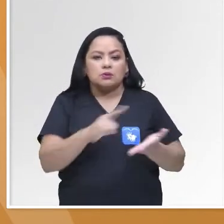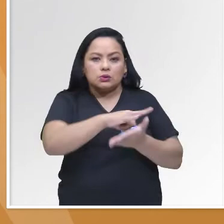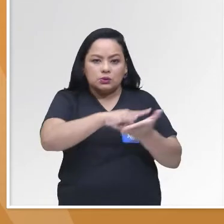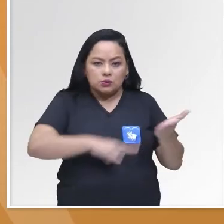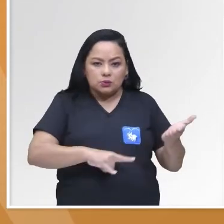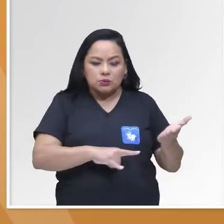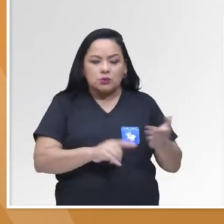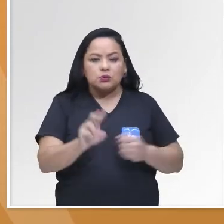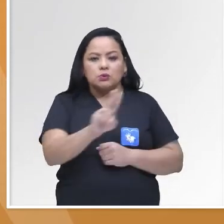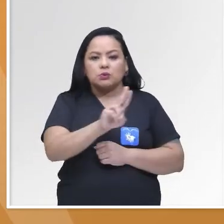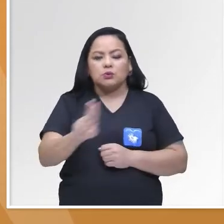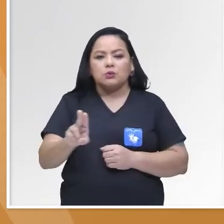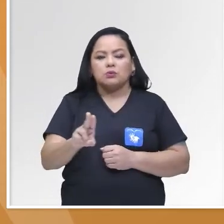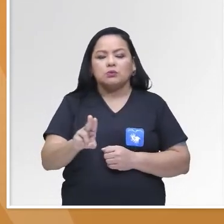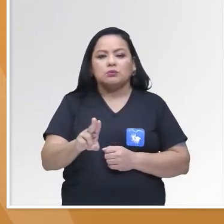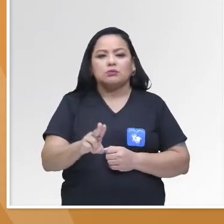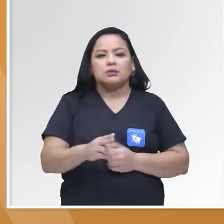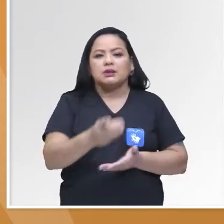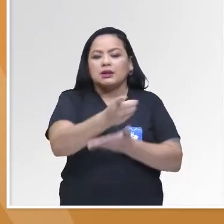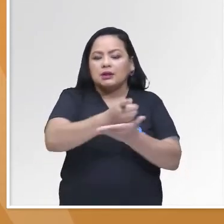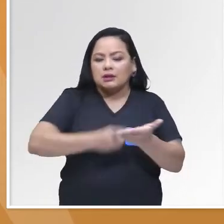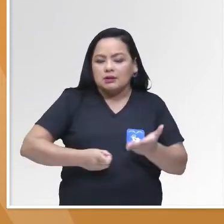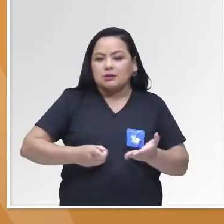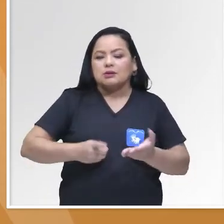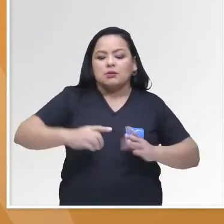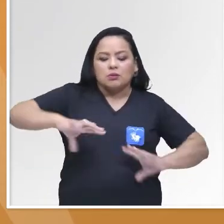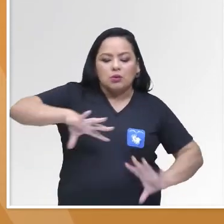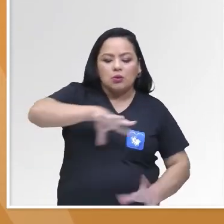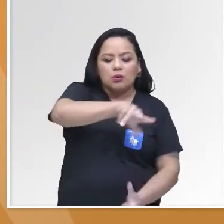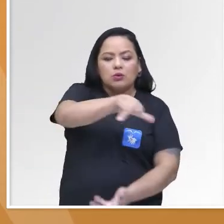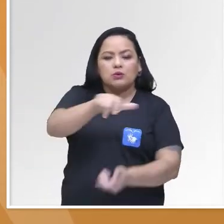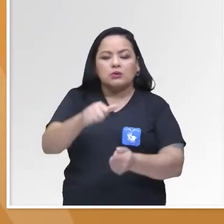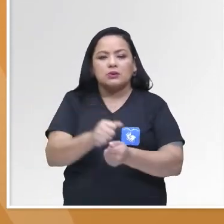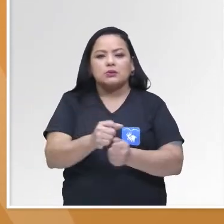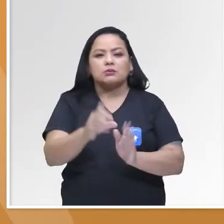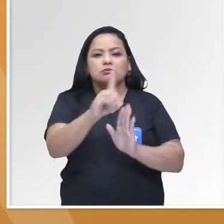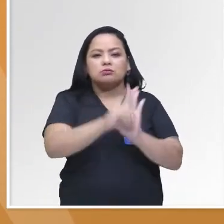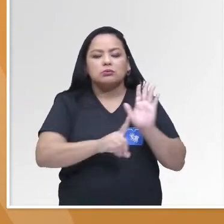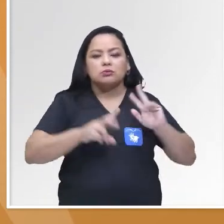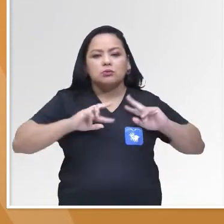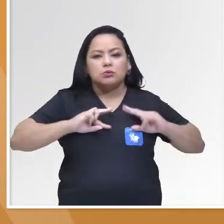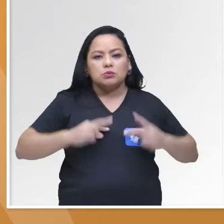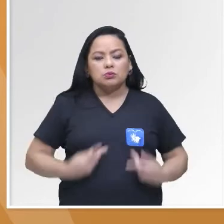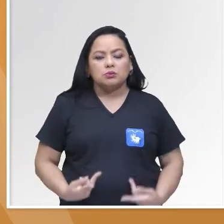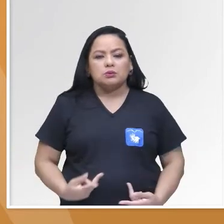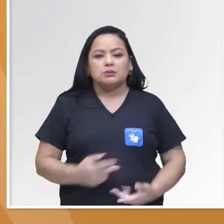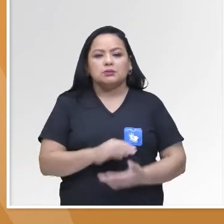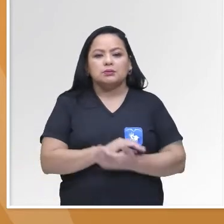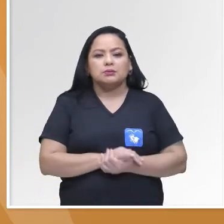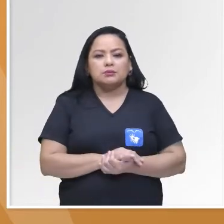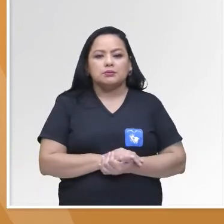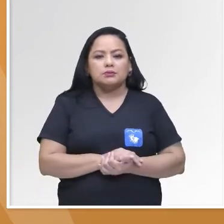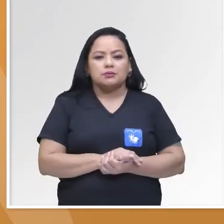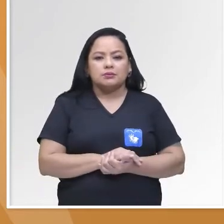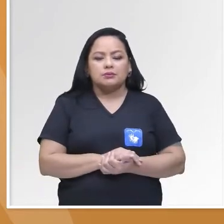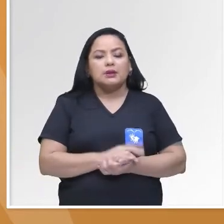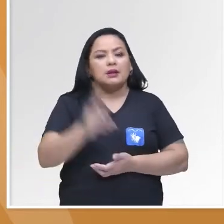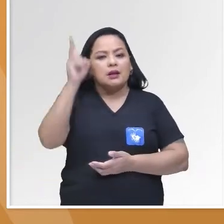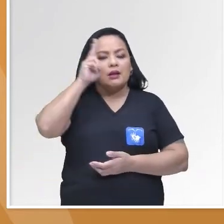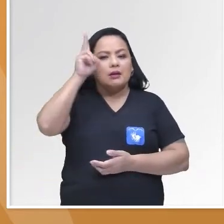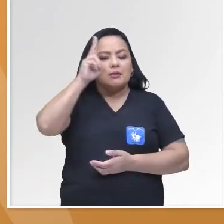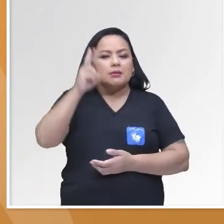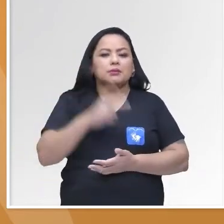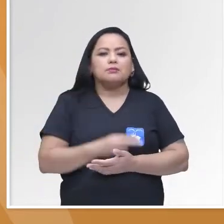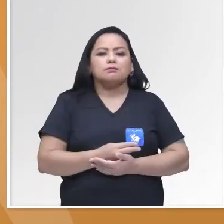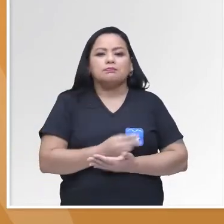se chama Declaração Universal dos Direitos Humanos, que, relembrando,